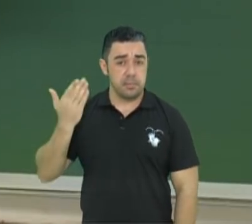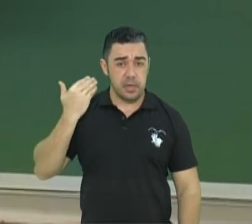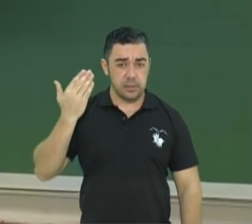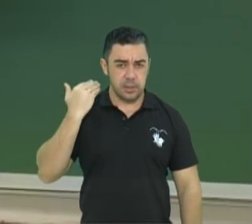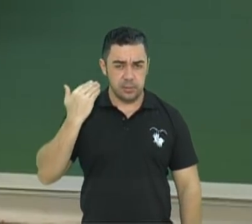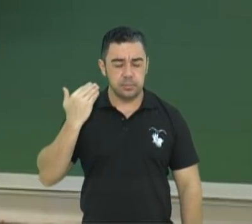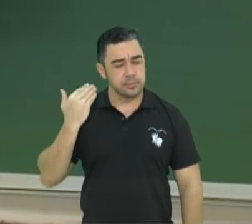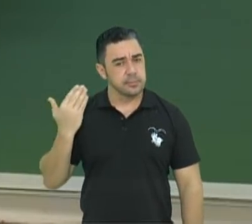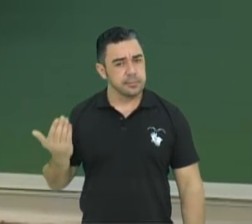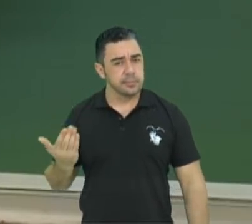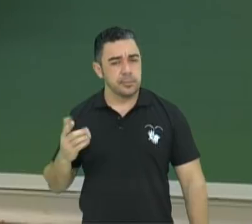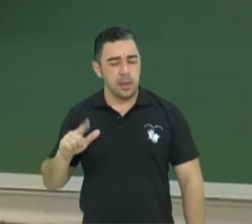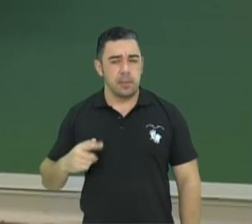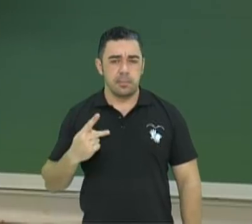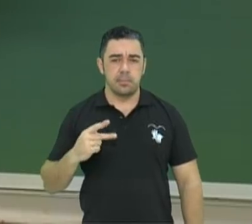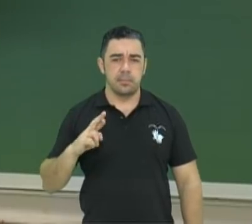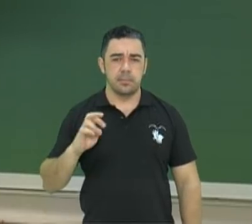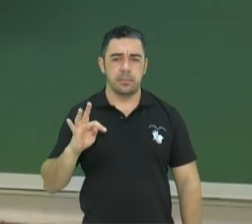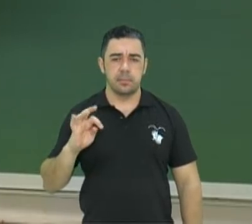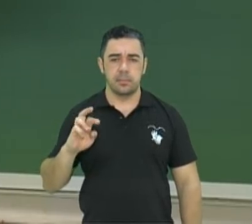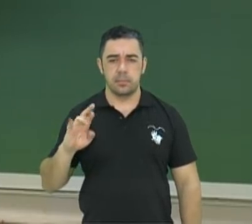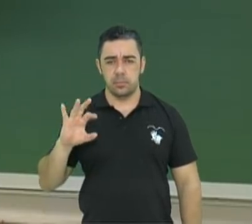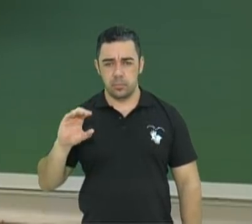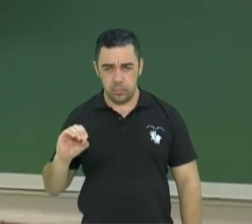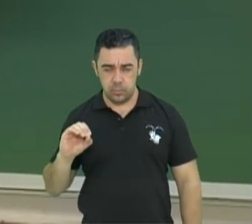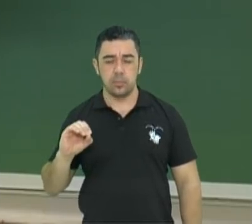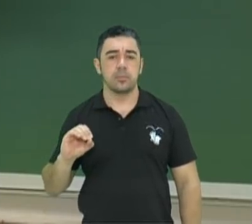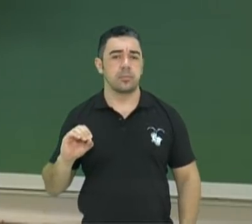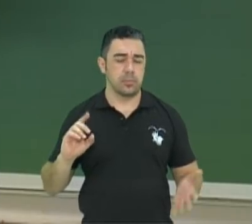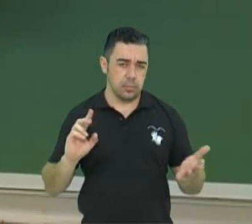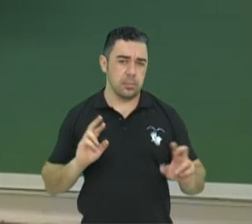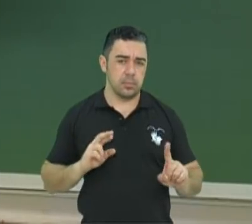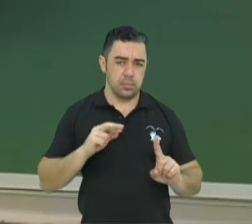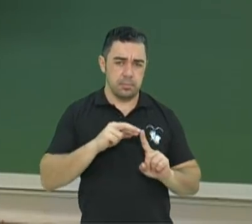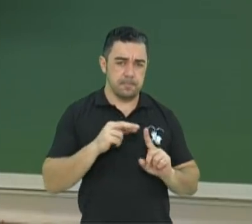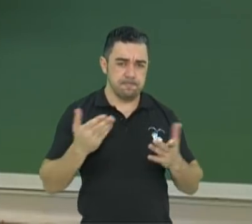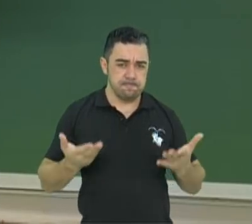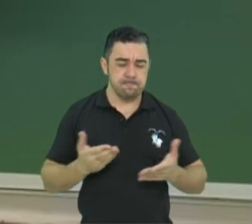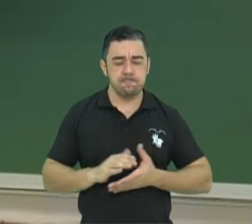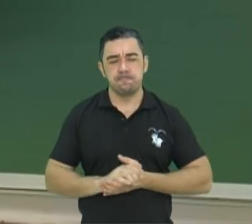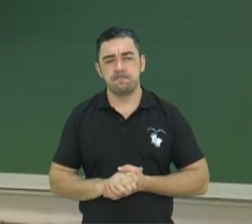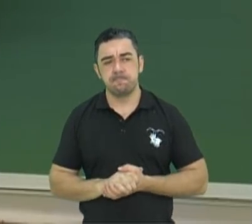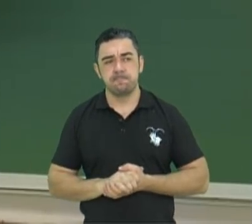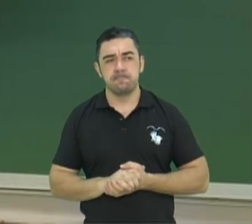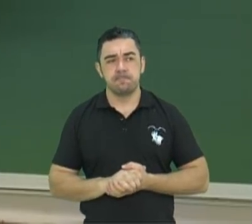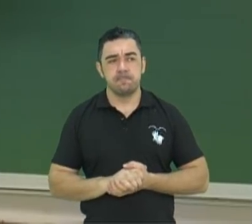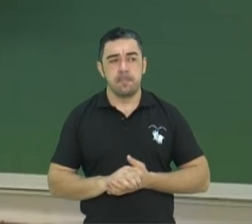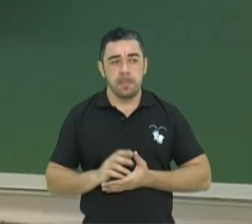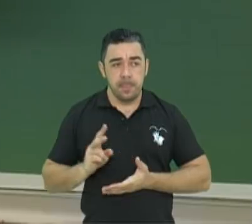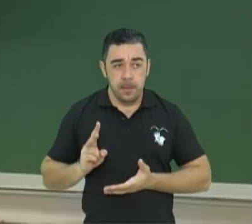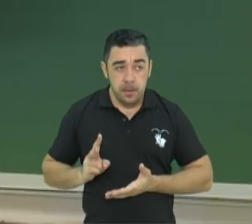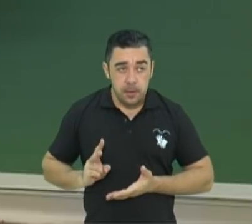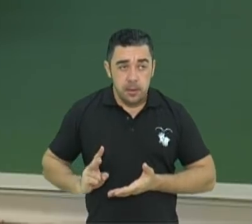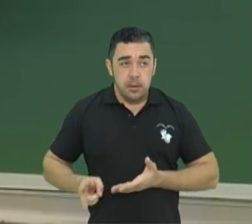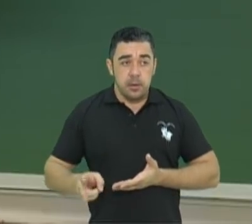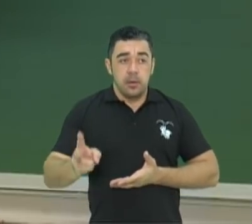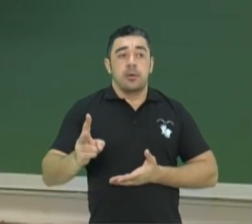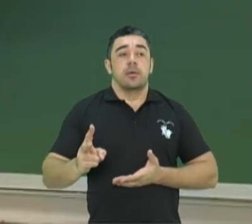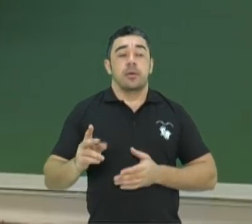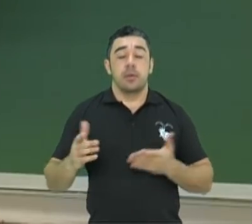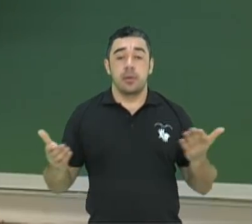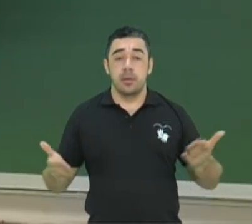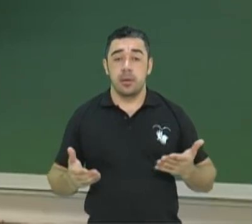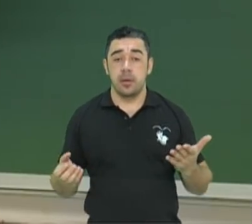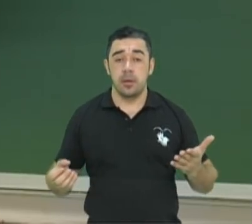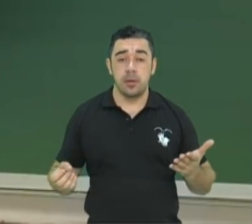Nesse caso, a gente vai chamar de pretérito, tá? Para fazer referência a eles. E aqui, continuando, só que com uma